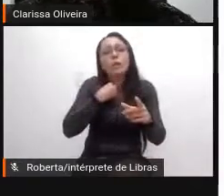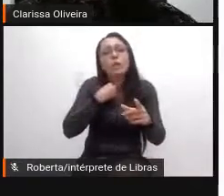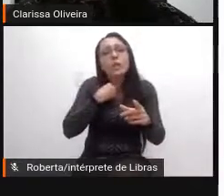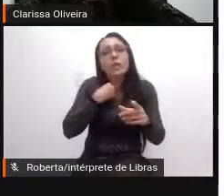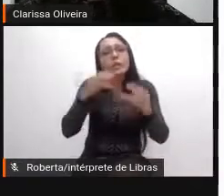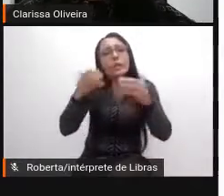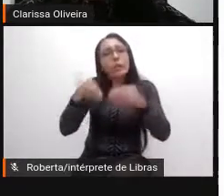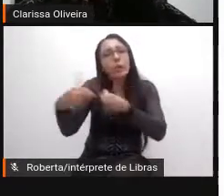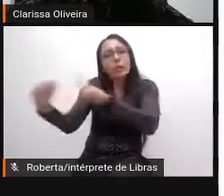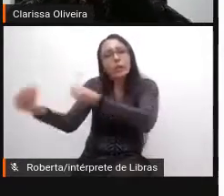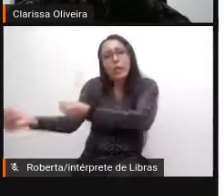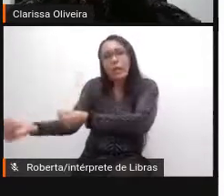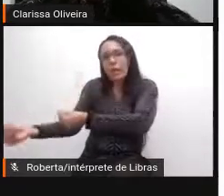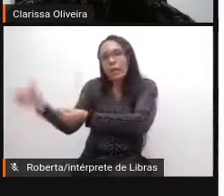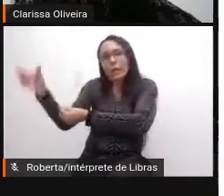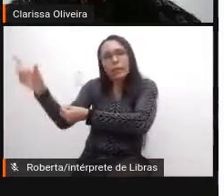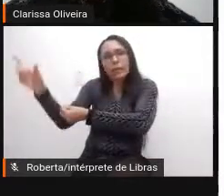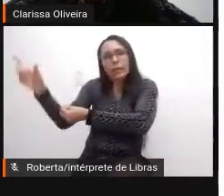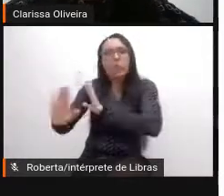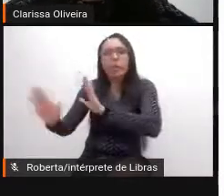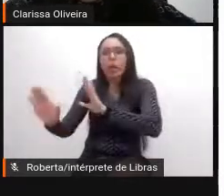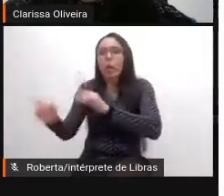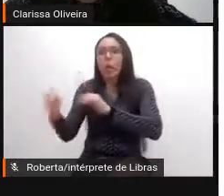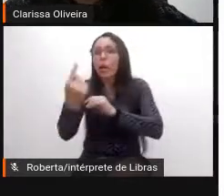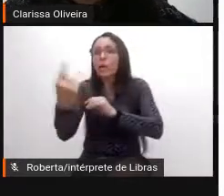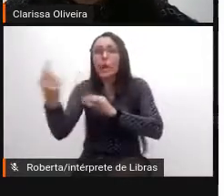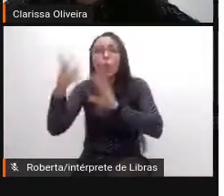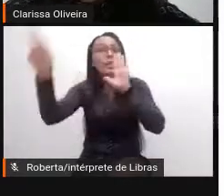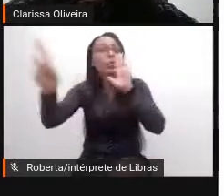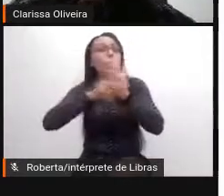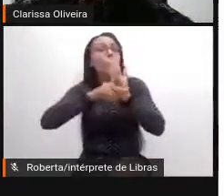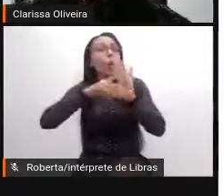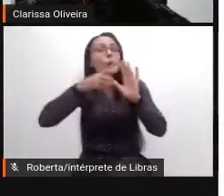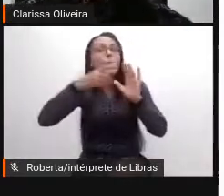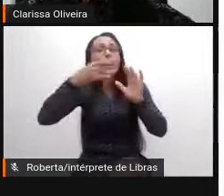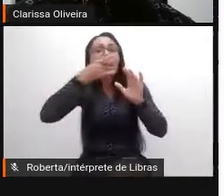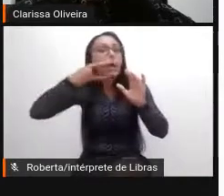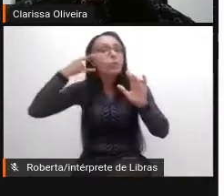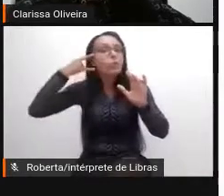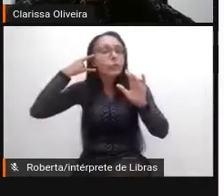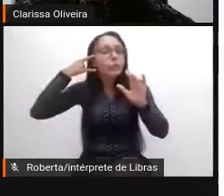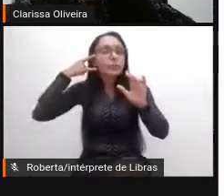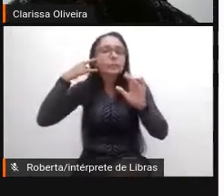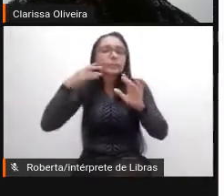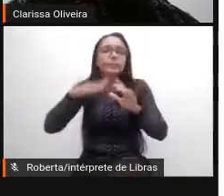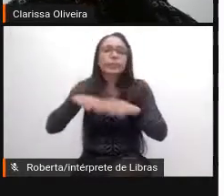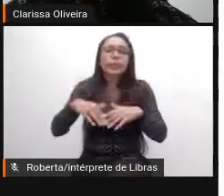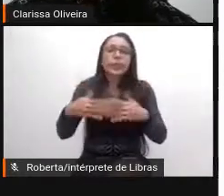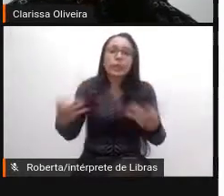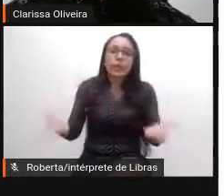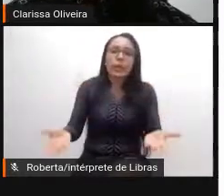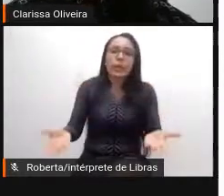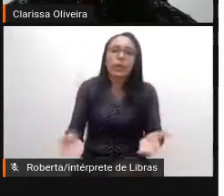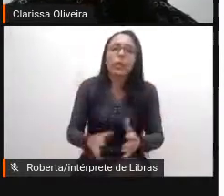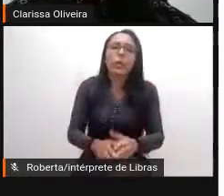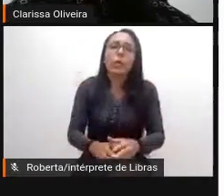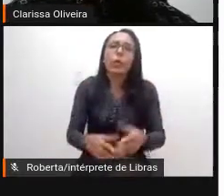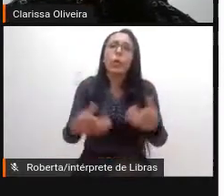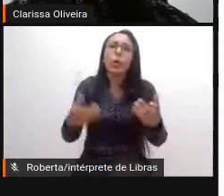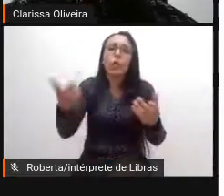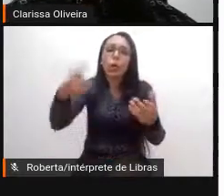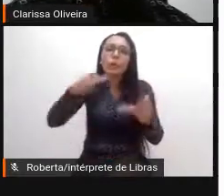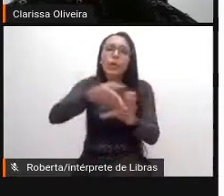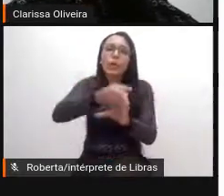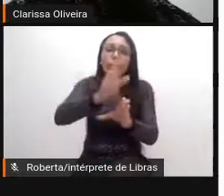ter a sua. Ok? Outra dica também, para a gente já ir terminando. É aqui eu tenho essa